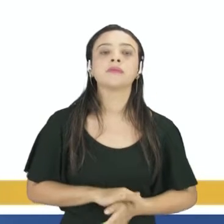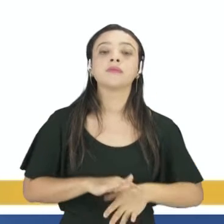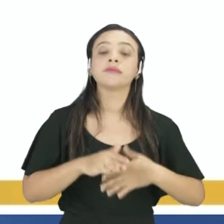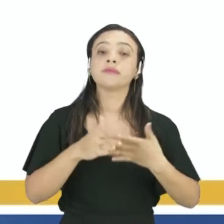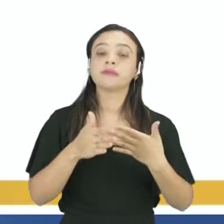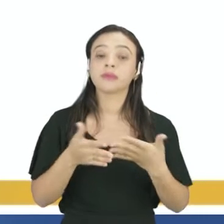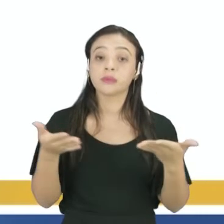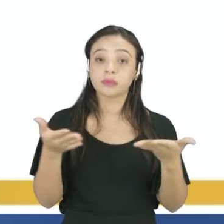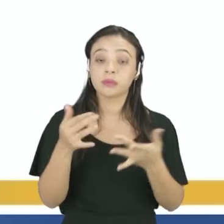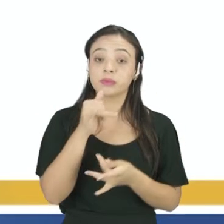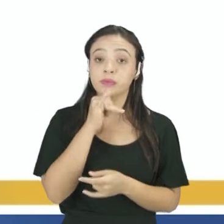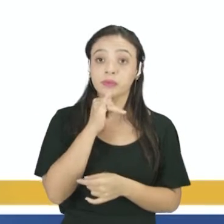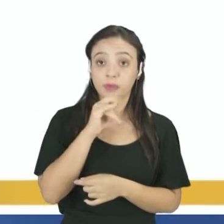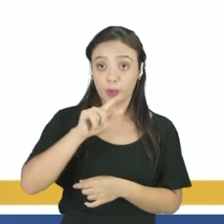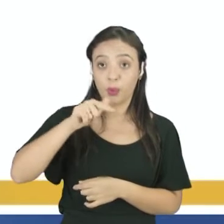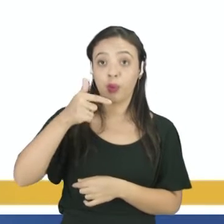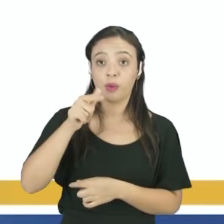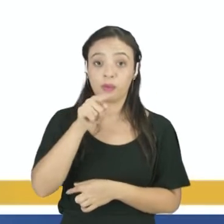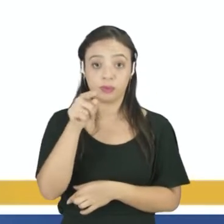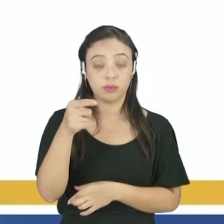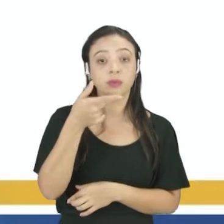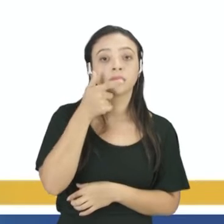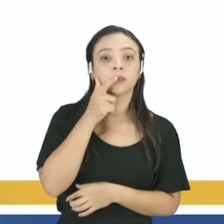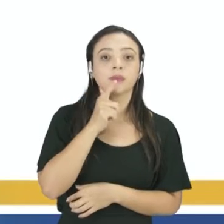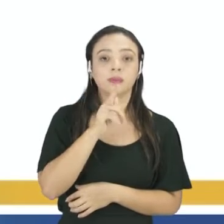Então vamos aqui para mais um exemplo para você entender melhor.